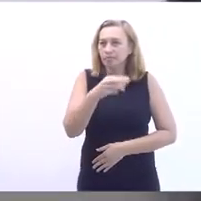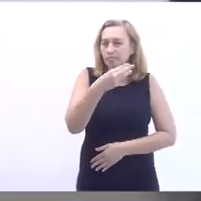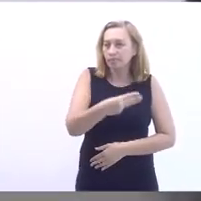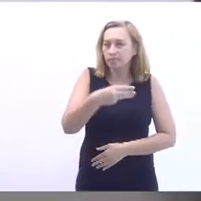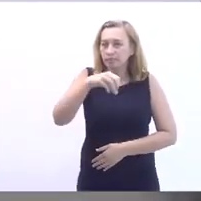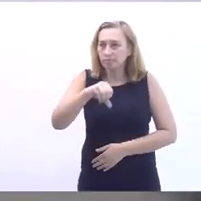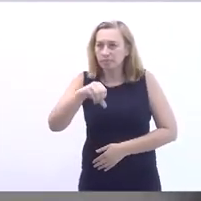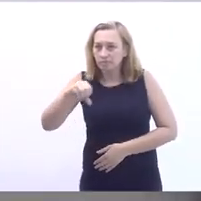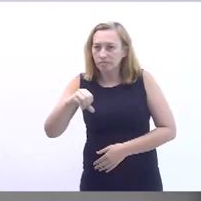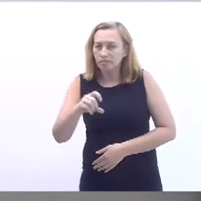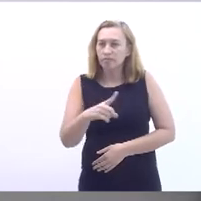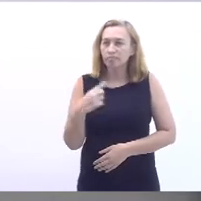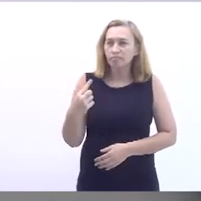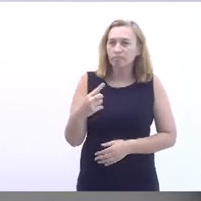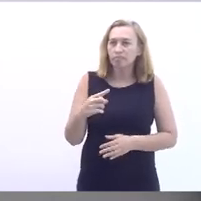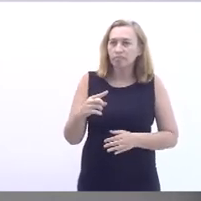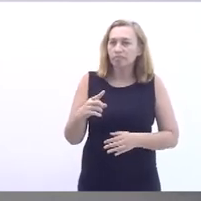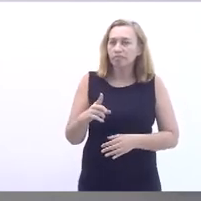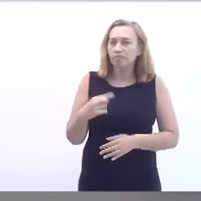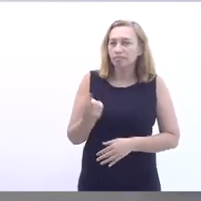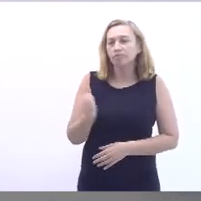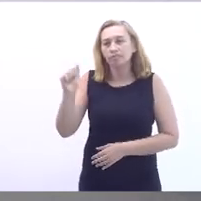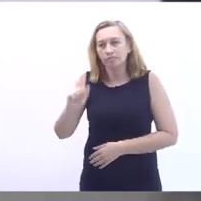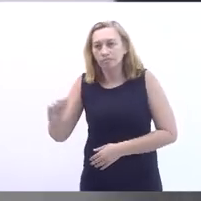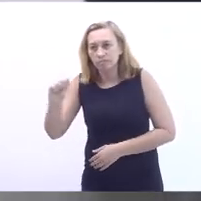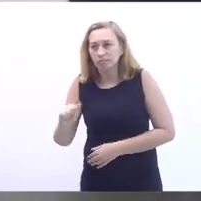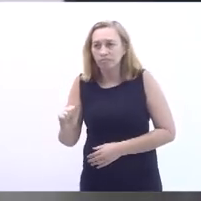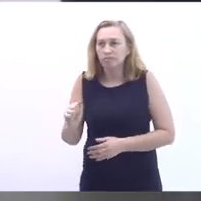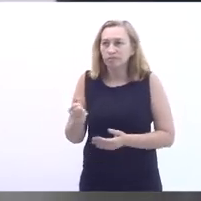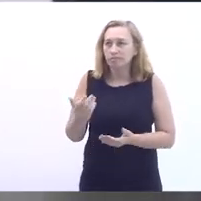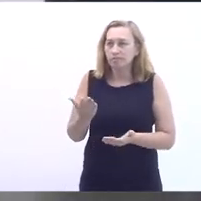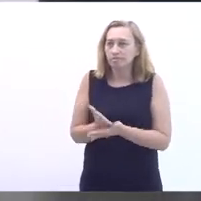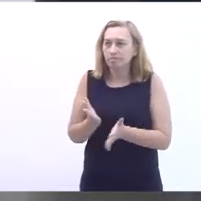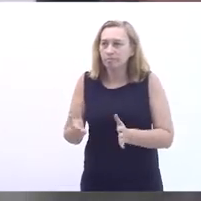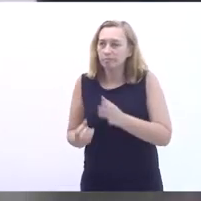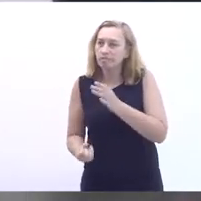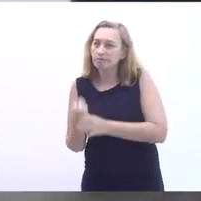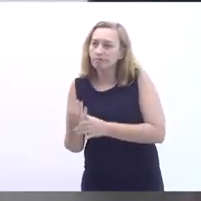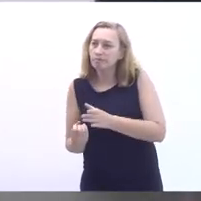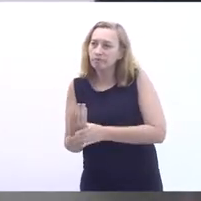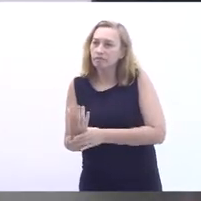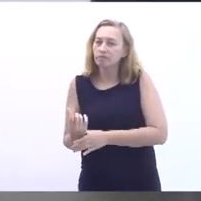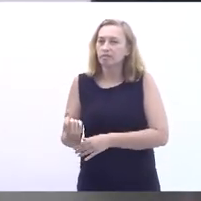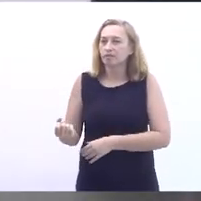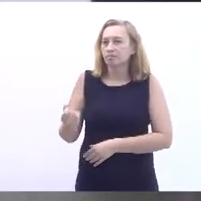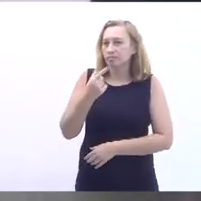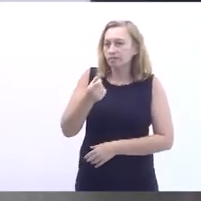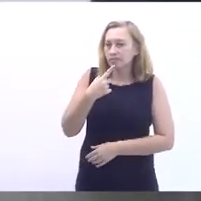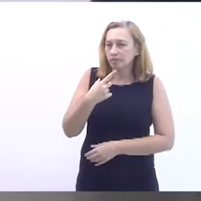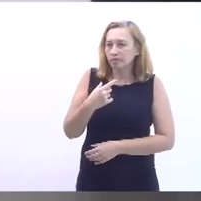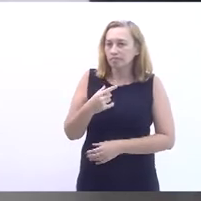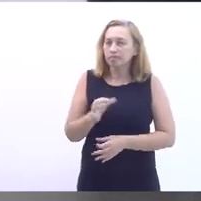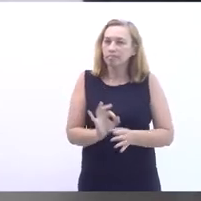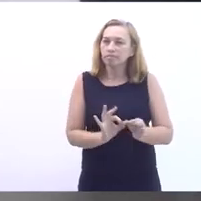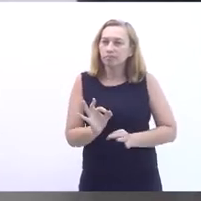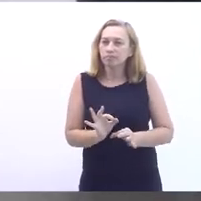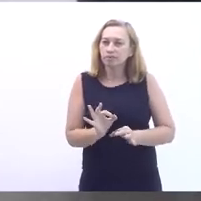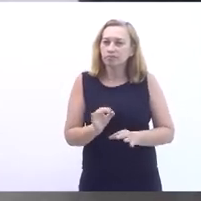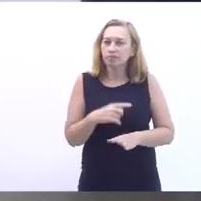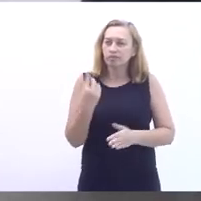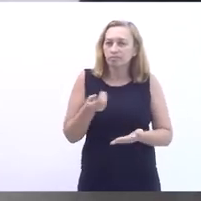399 onde essas associações tem que deixar de fazer remédio para fazer medicamento as nossas exigências